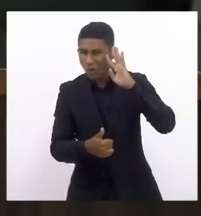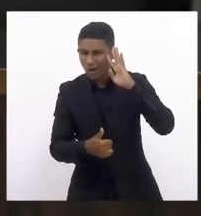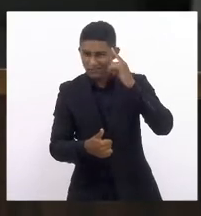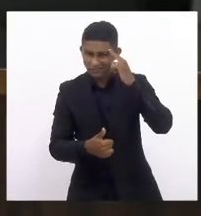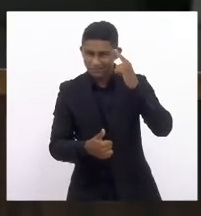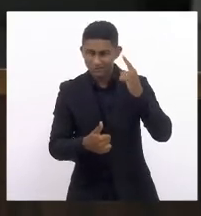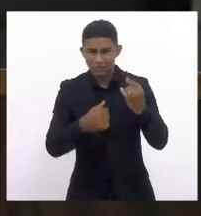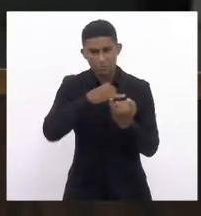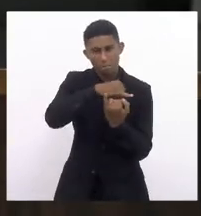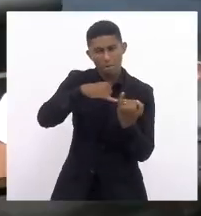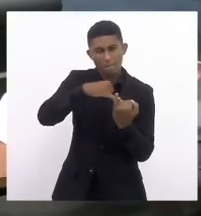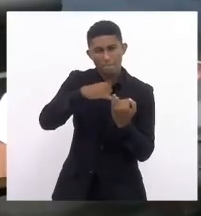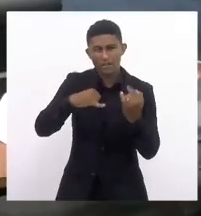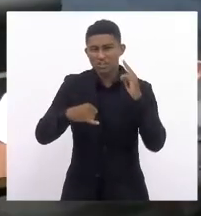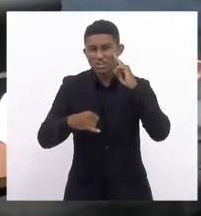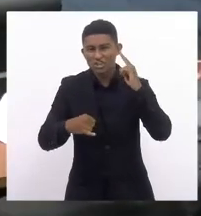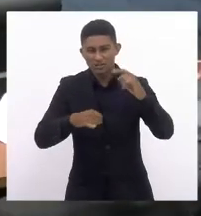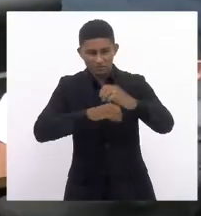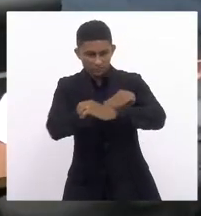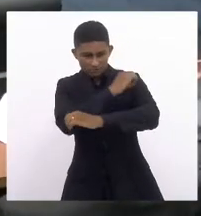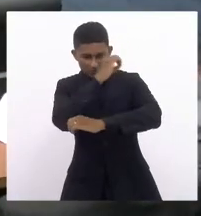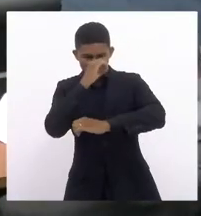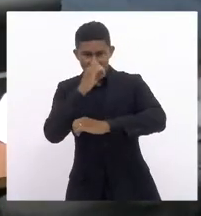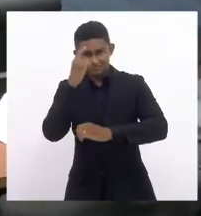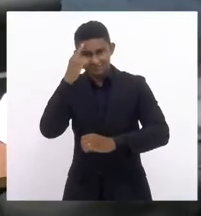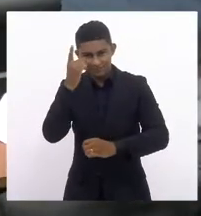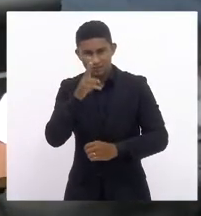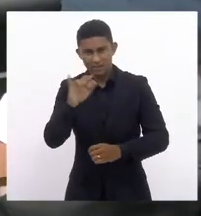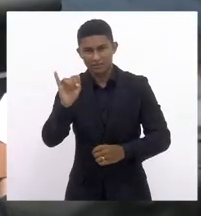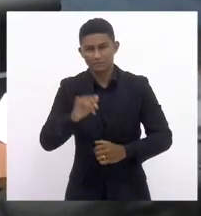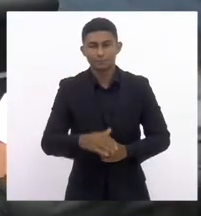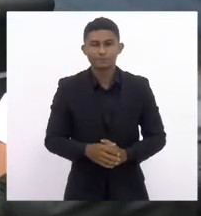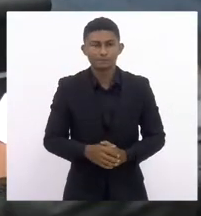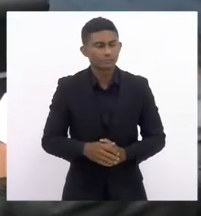Senhor presidente, tá, o senhor me escuta, tá, senhor bom. Presidente? Deputado Marcelo.